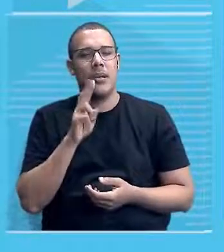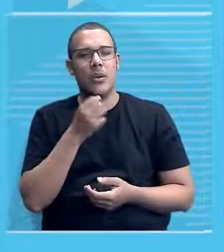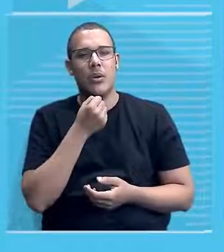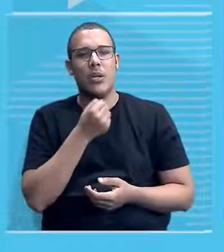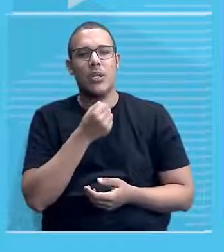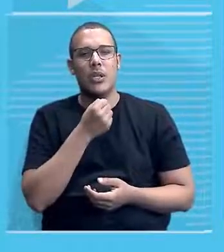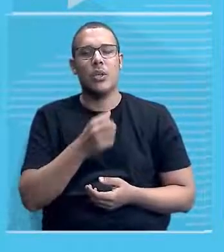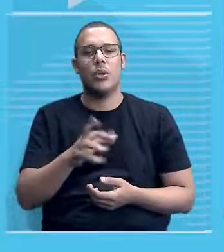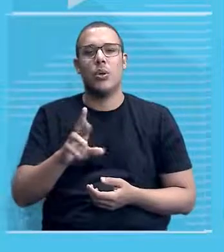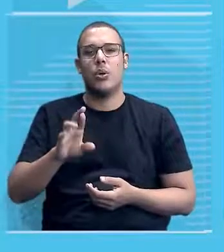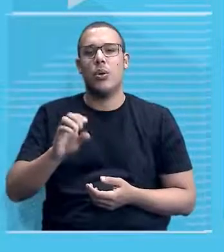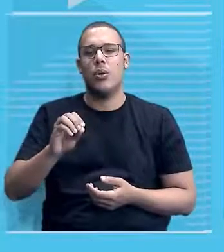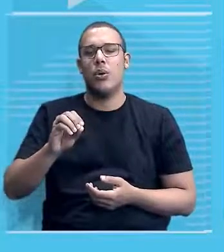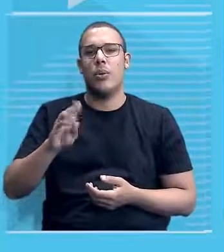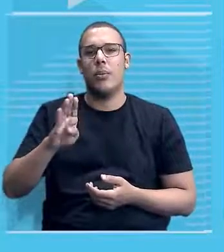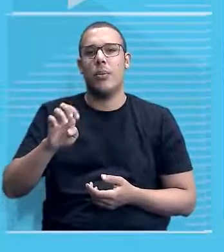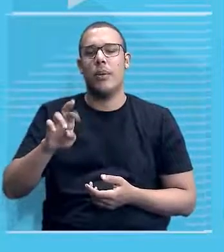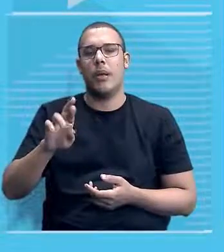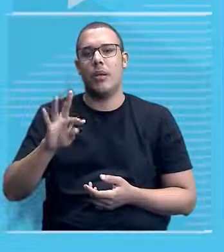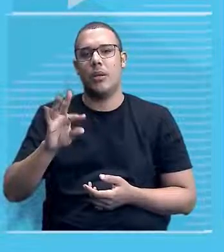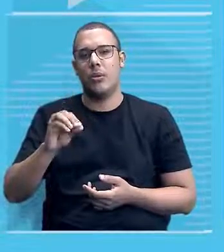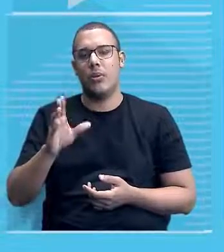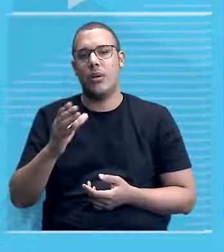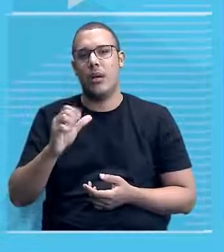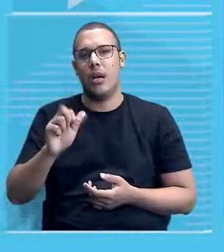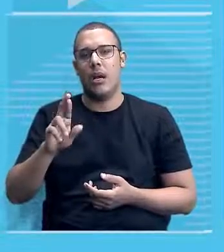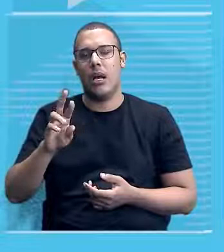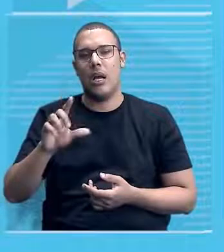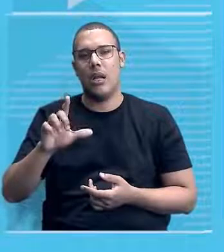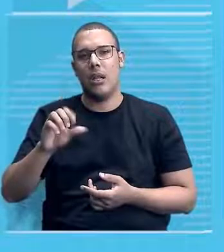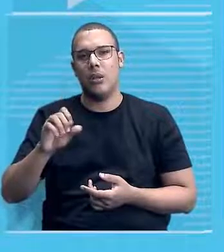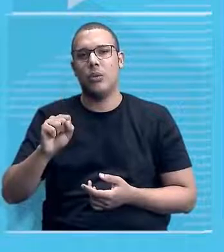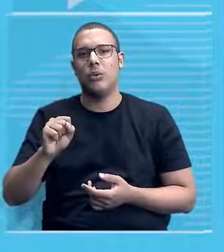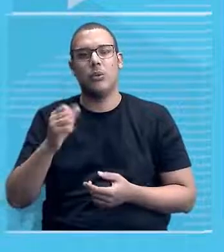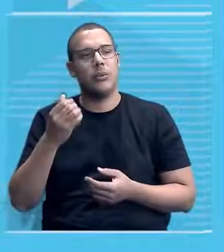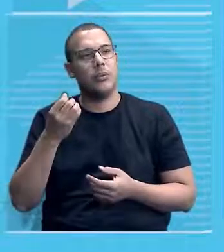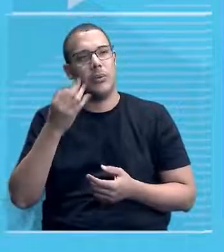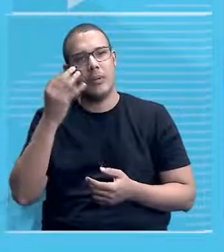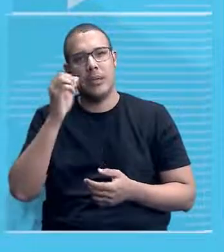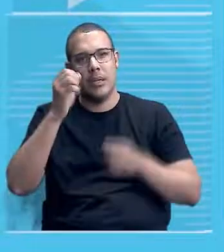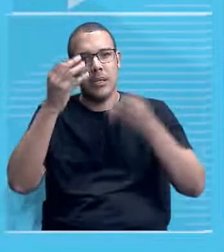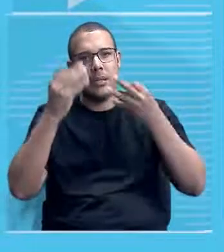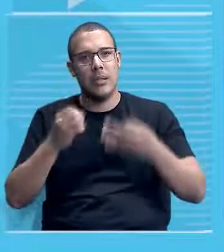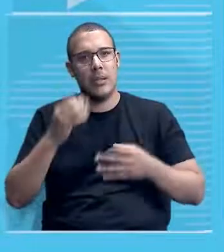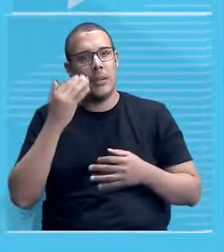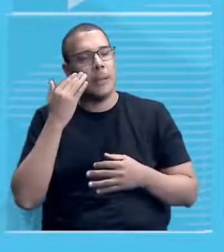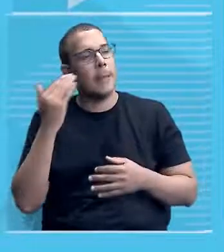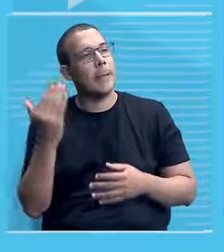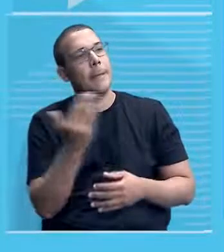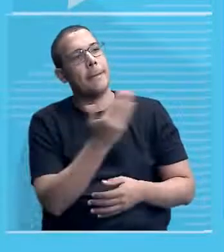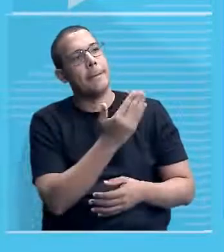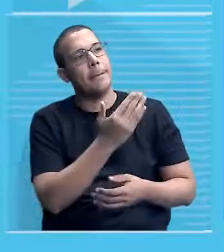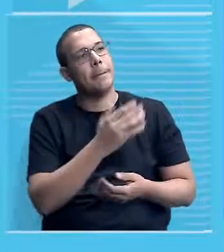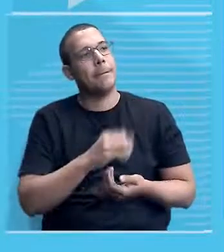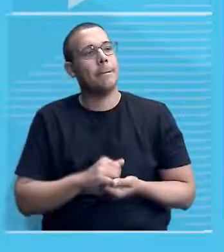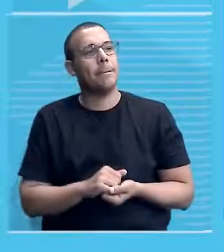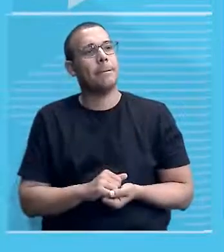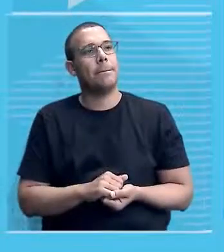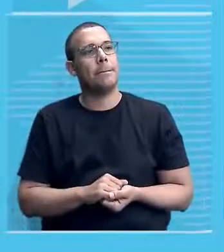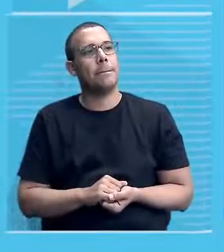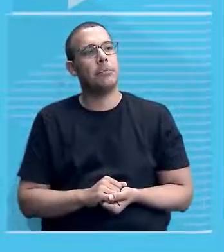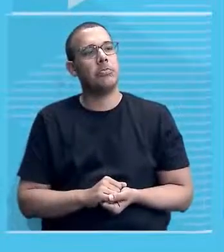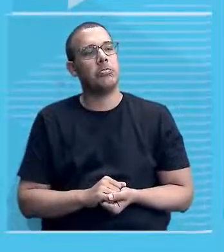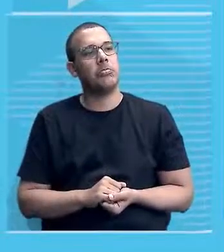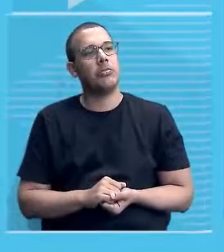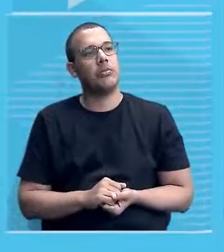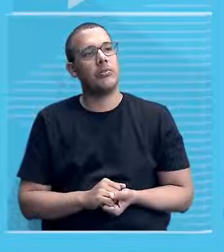texto bem Arcade num tempo contemporâneo além do horizonte deve ter um lugar